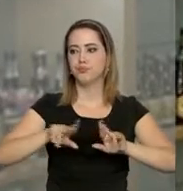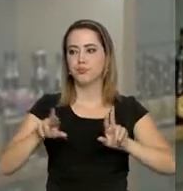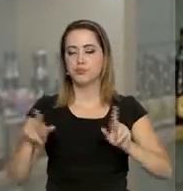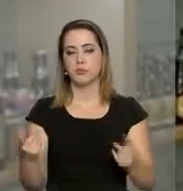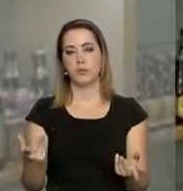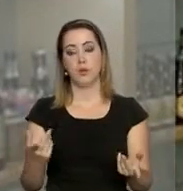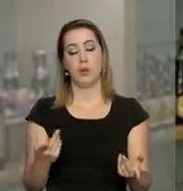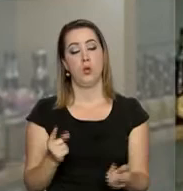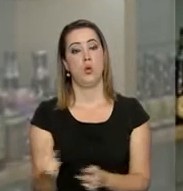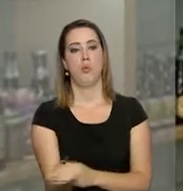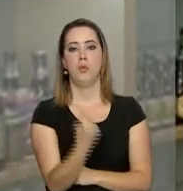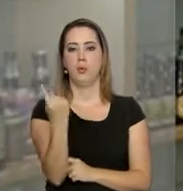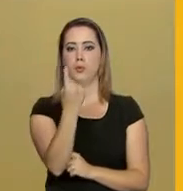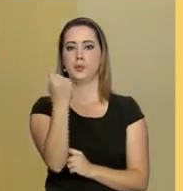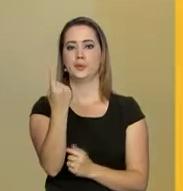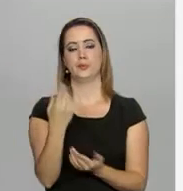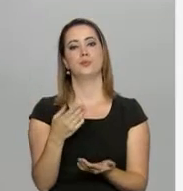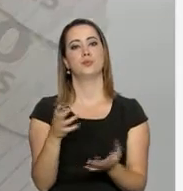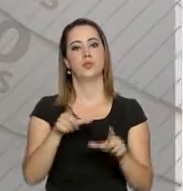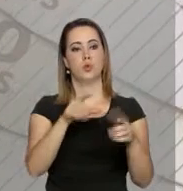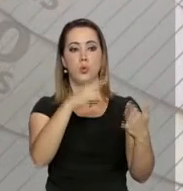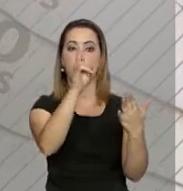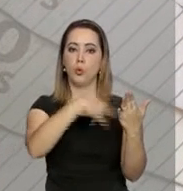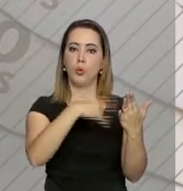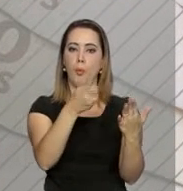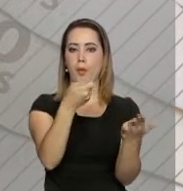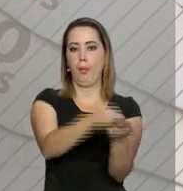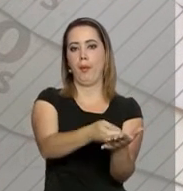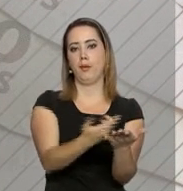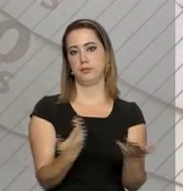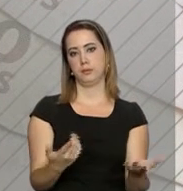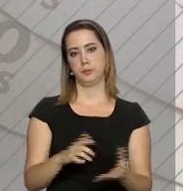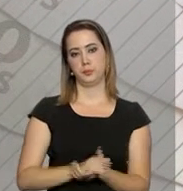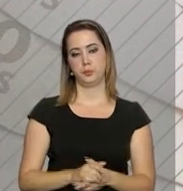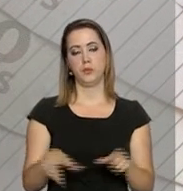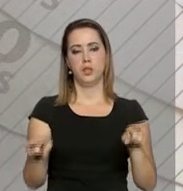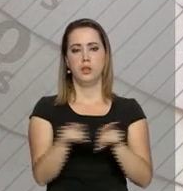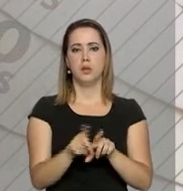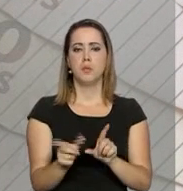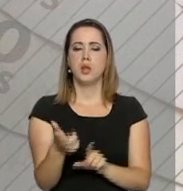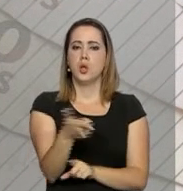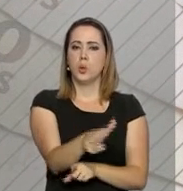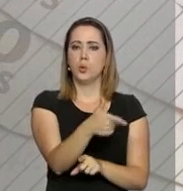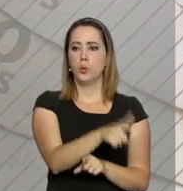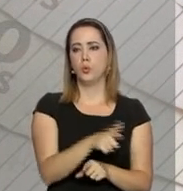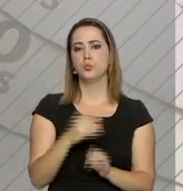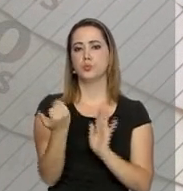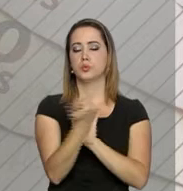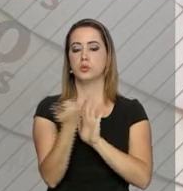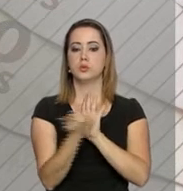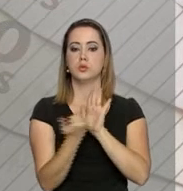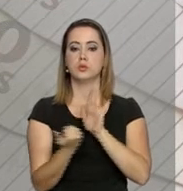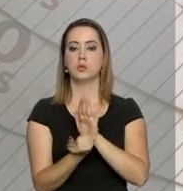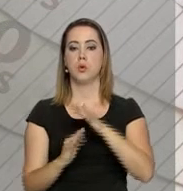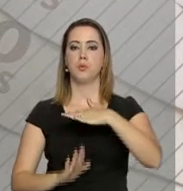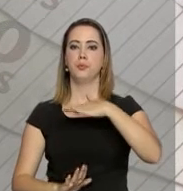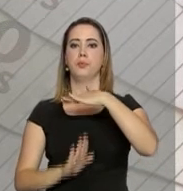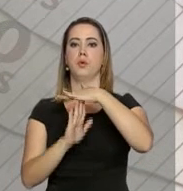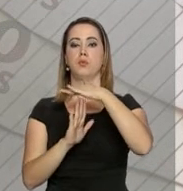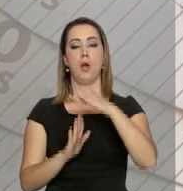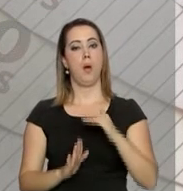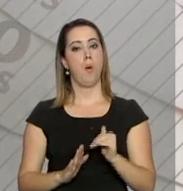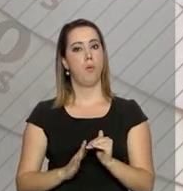os tributos em uma única guia também fazem parte do programa outras ações como a ampliação do teto do simples nacional